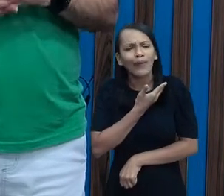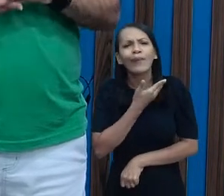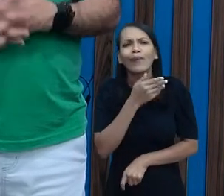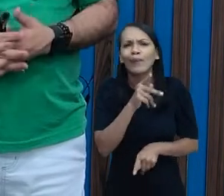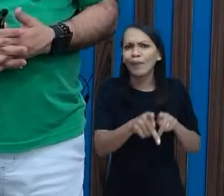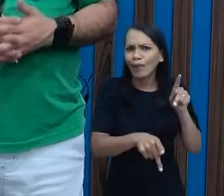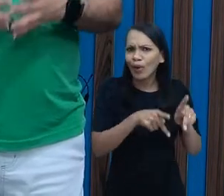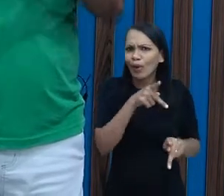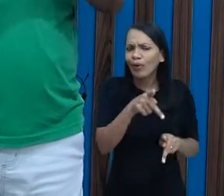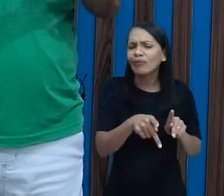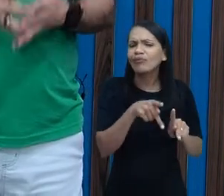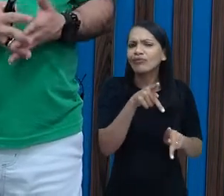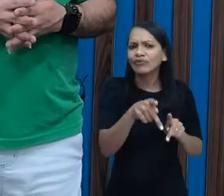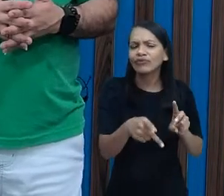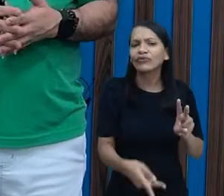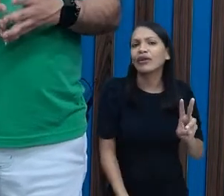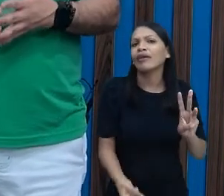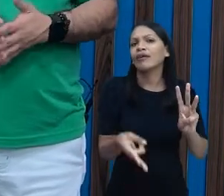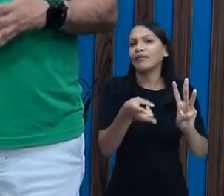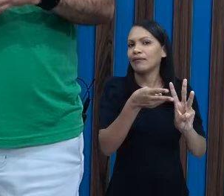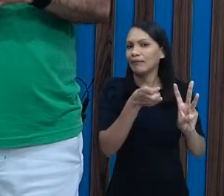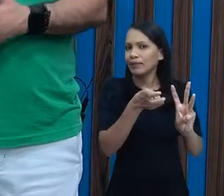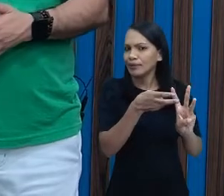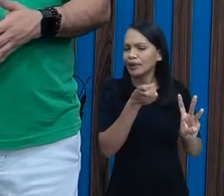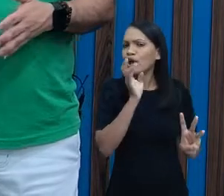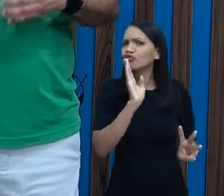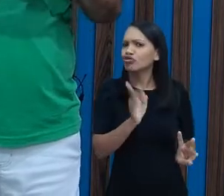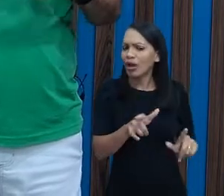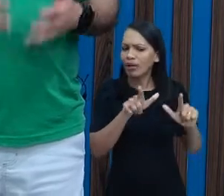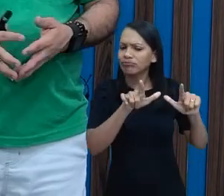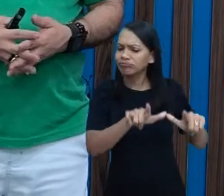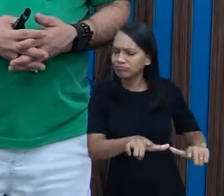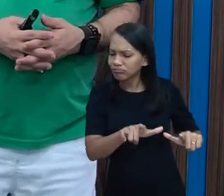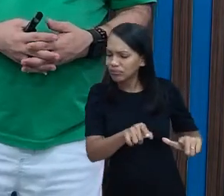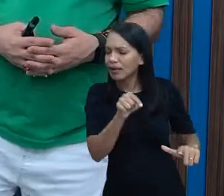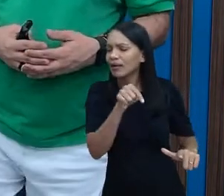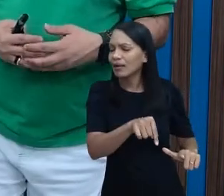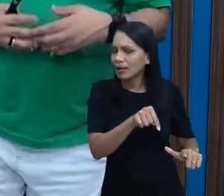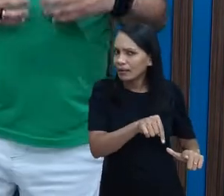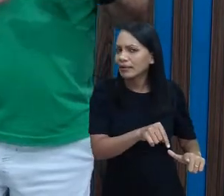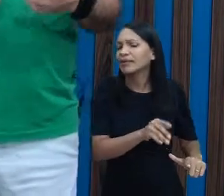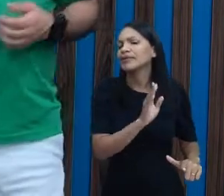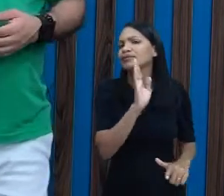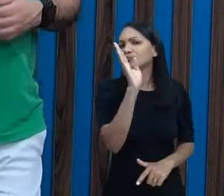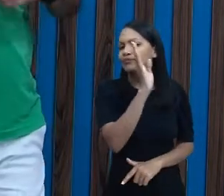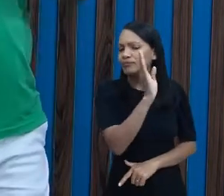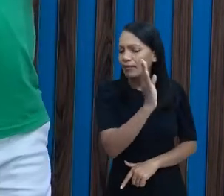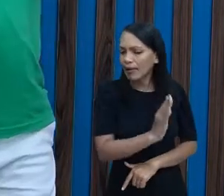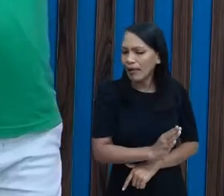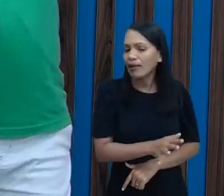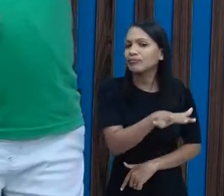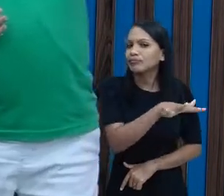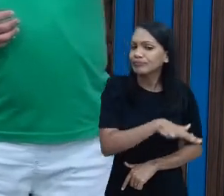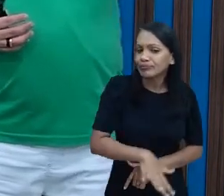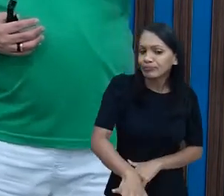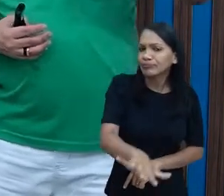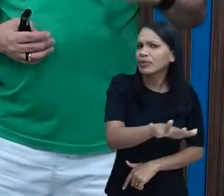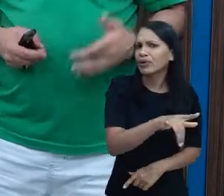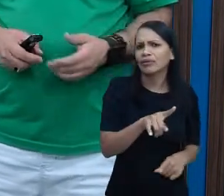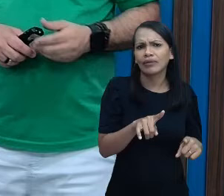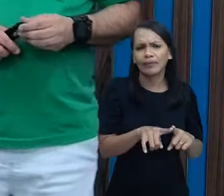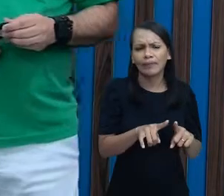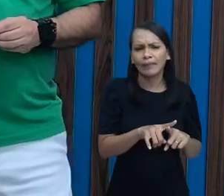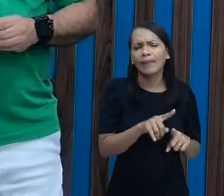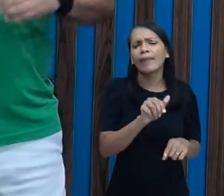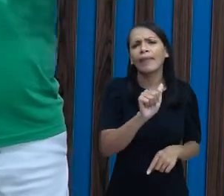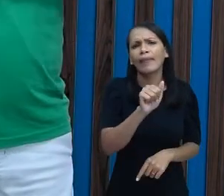né, indígenas que habitavam aqui já na América, continente americano, né, desde a América do Norte até a